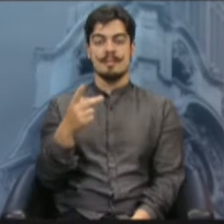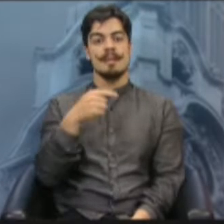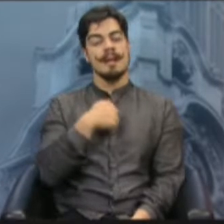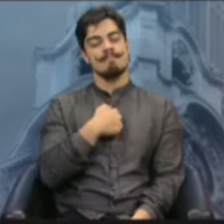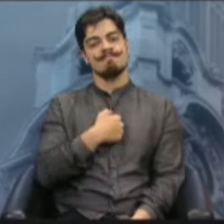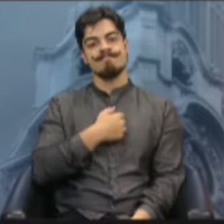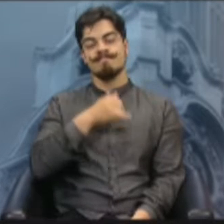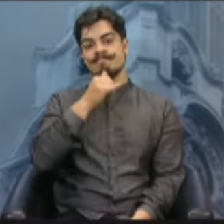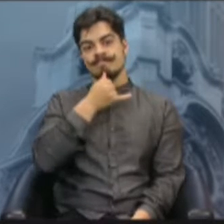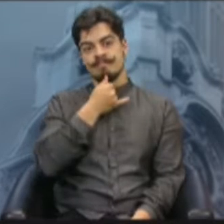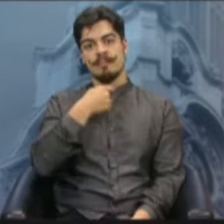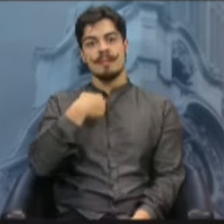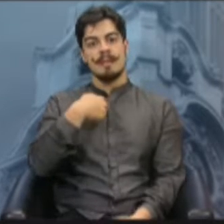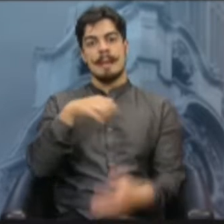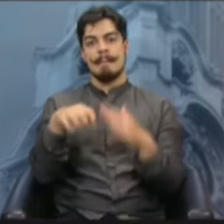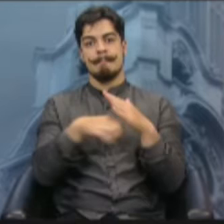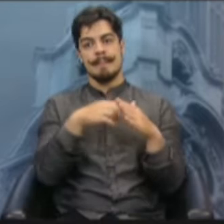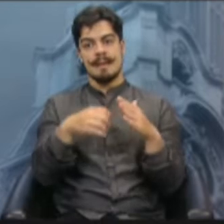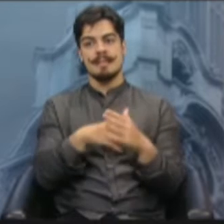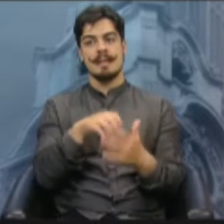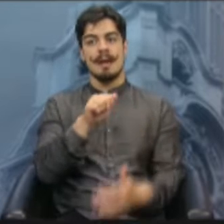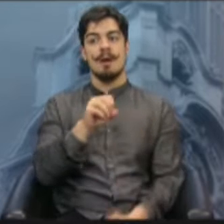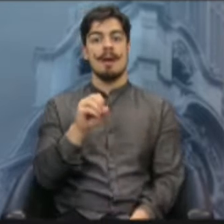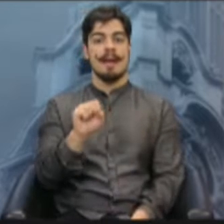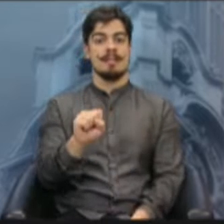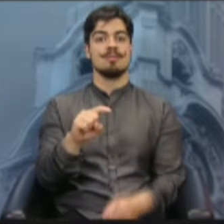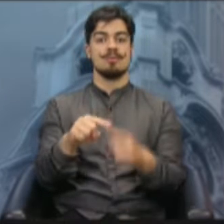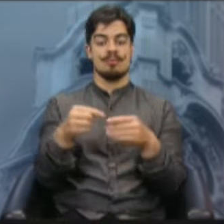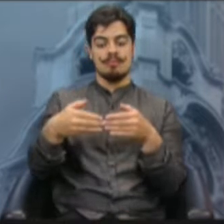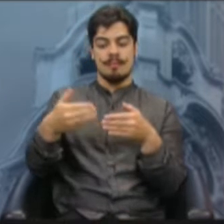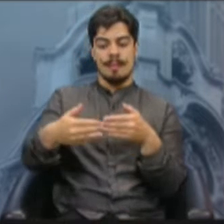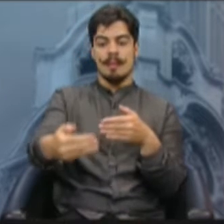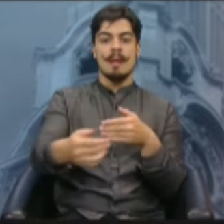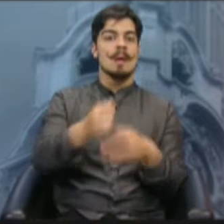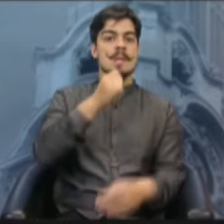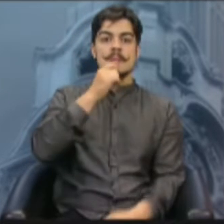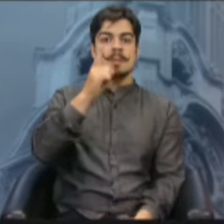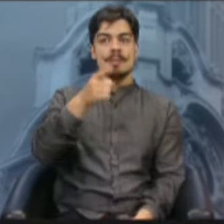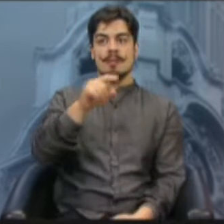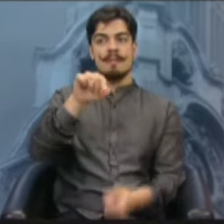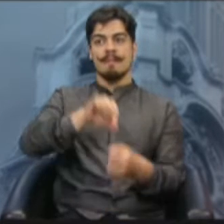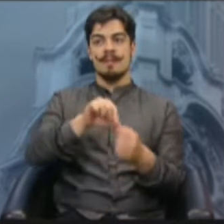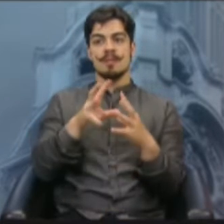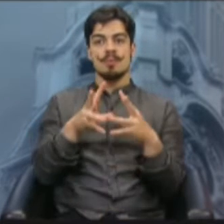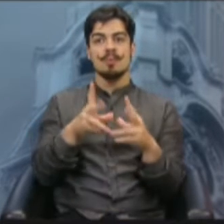lamentavelmente, a OAS, as empresas sucessoras dessa construtora, ainda não cumpriram com